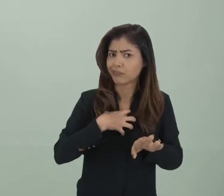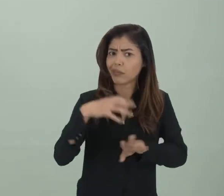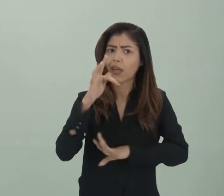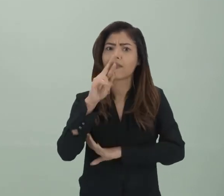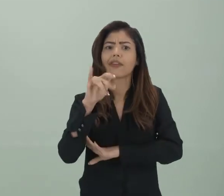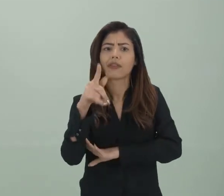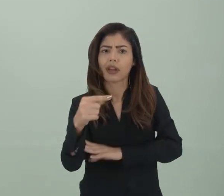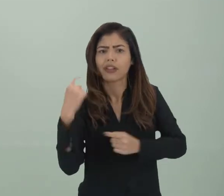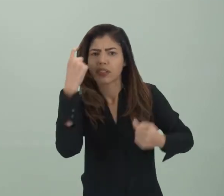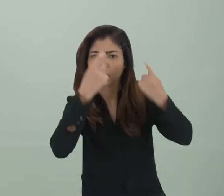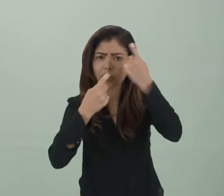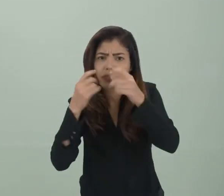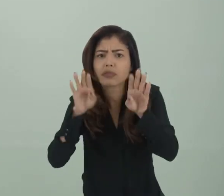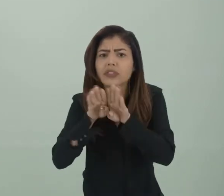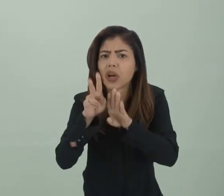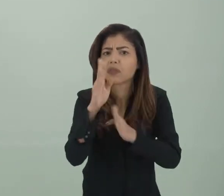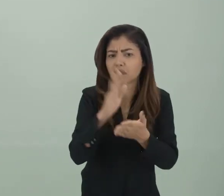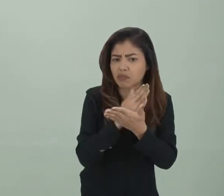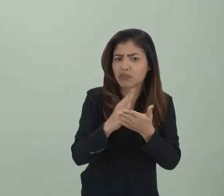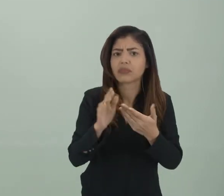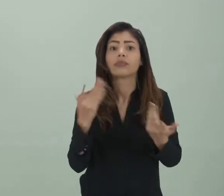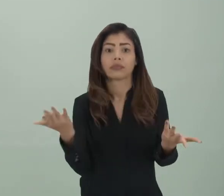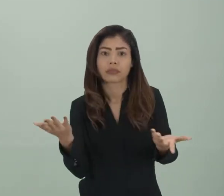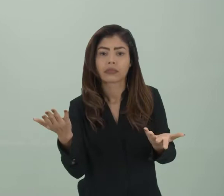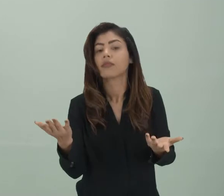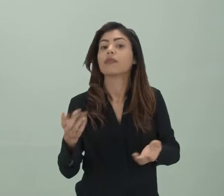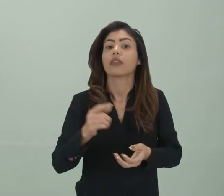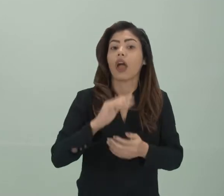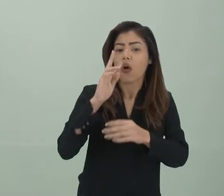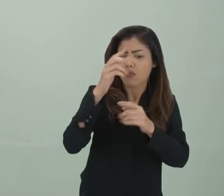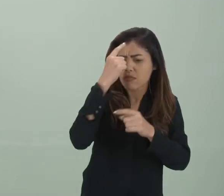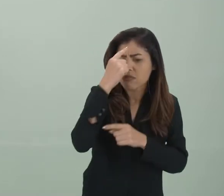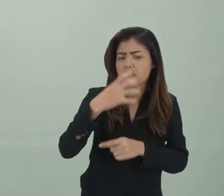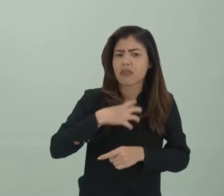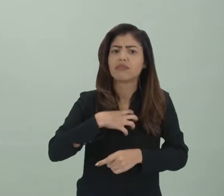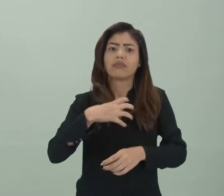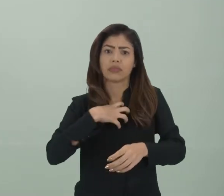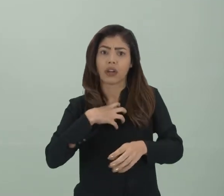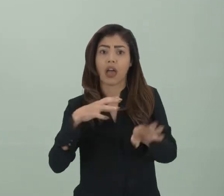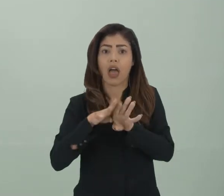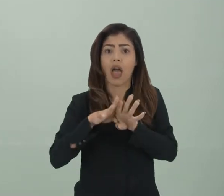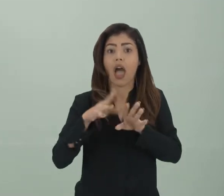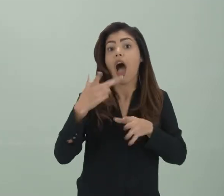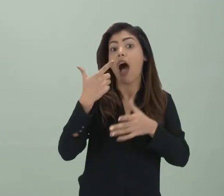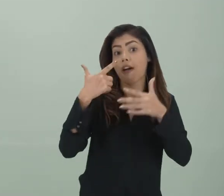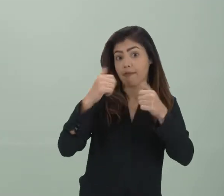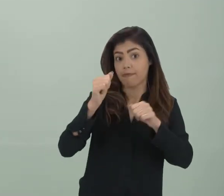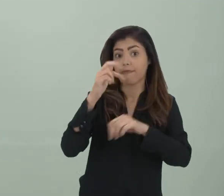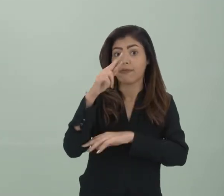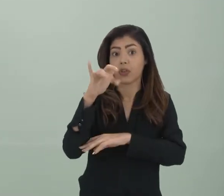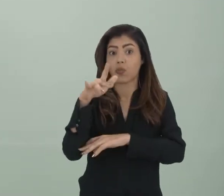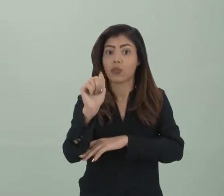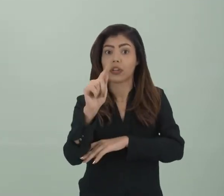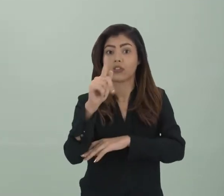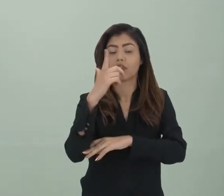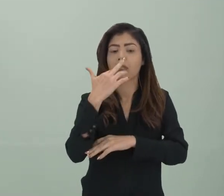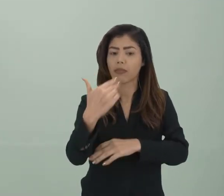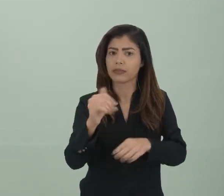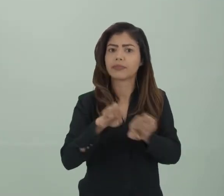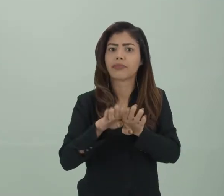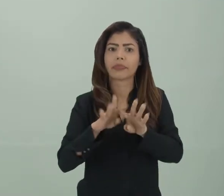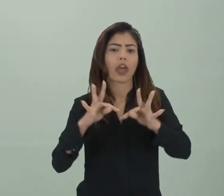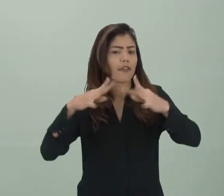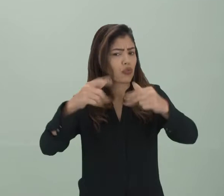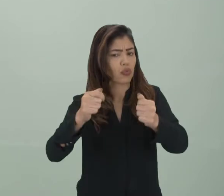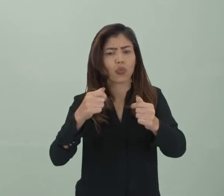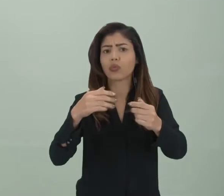algumas expressões. Esse sentido figurado conota das figuras de linguagem. As figuras de linguagem fazem parte de todos